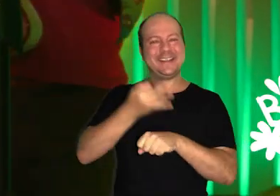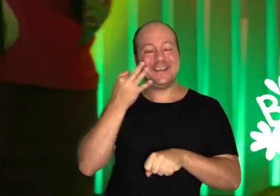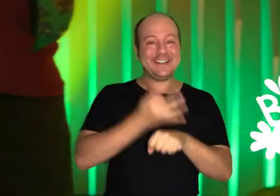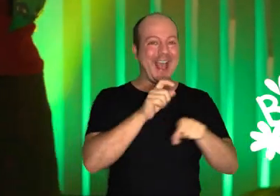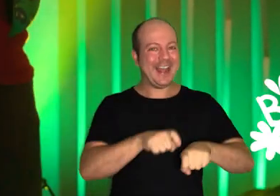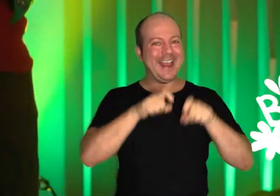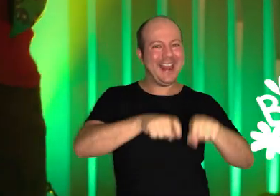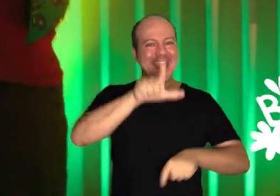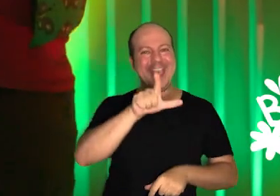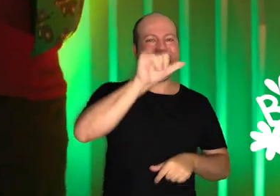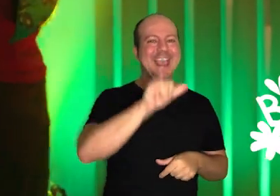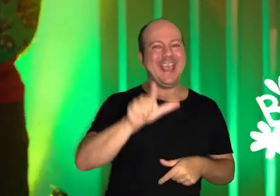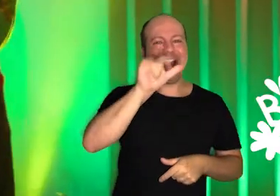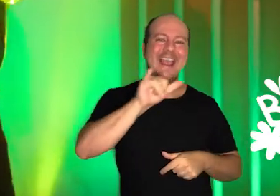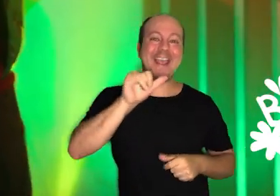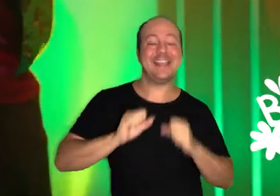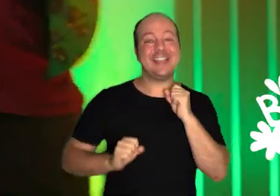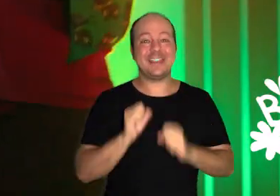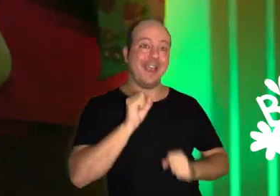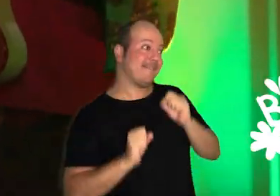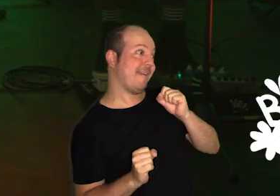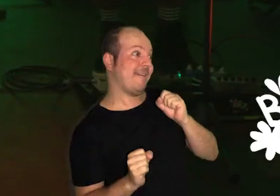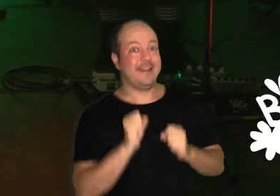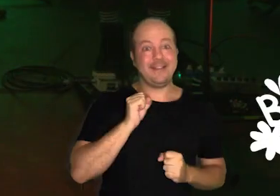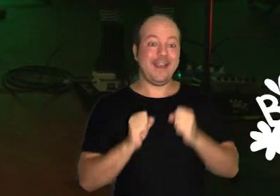no sítio da Lili.